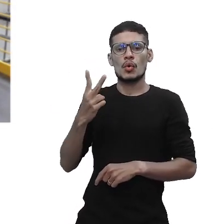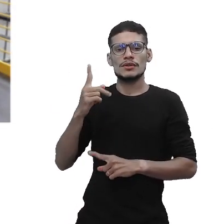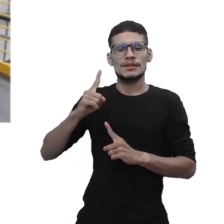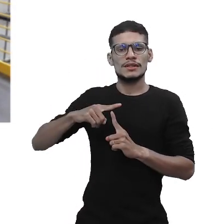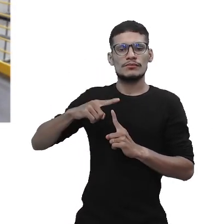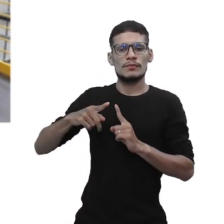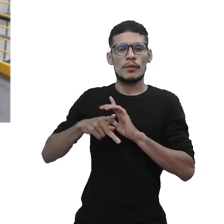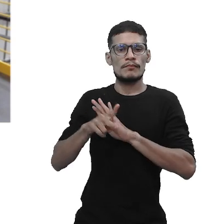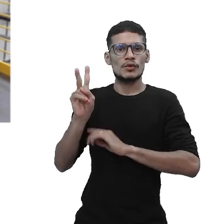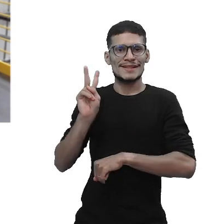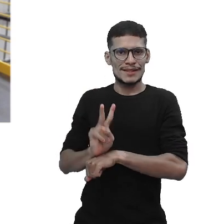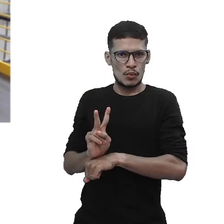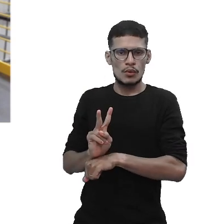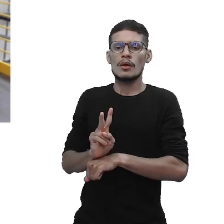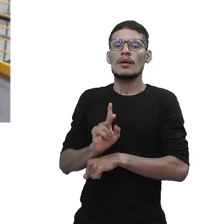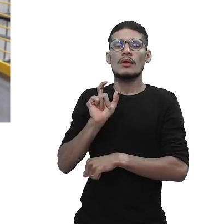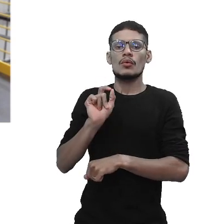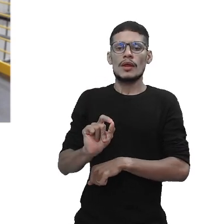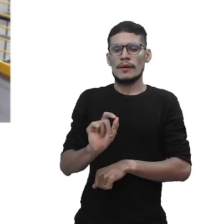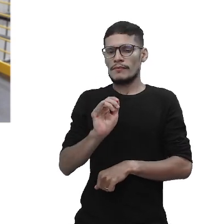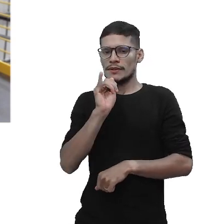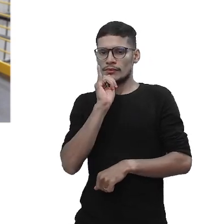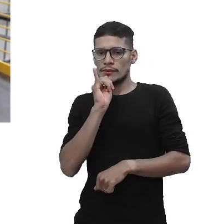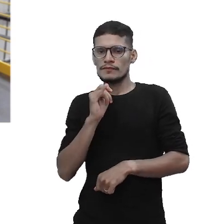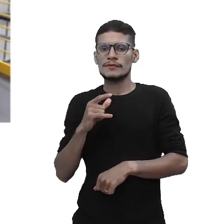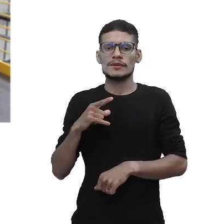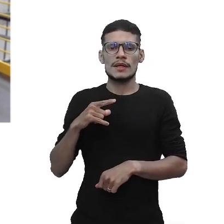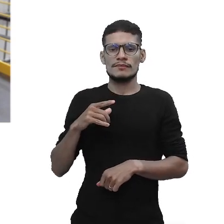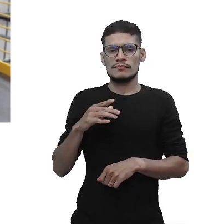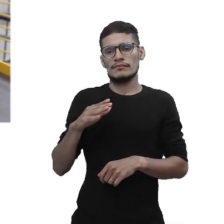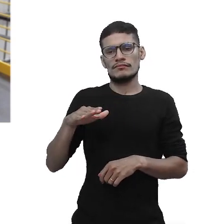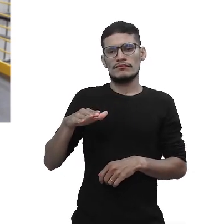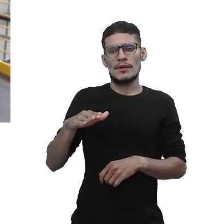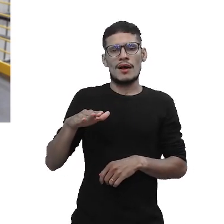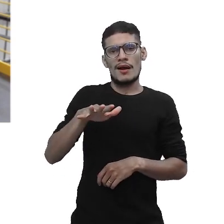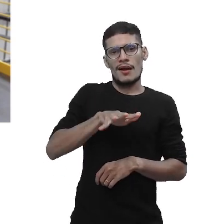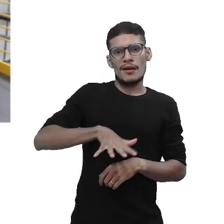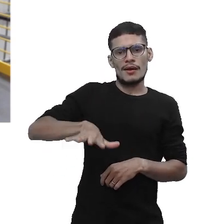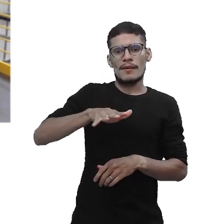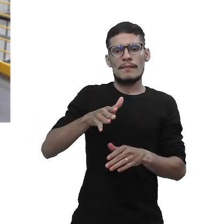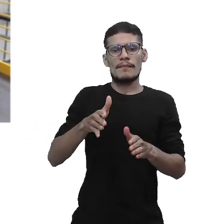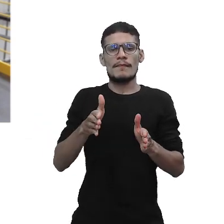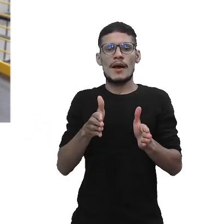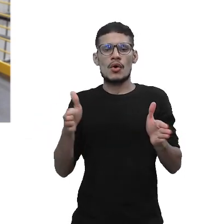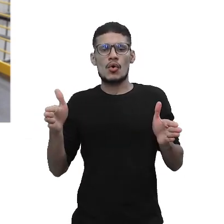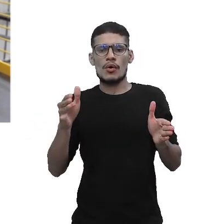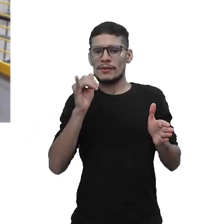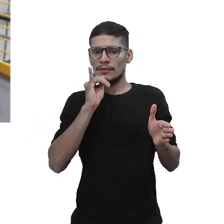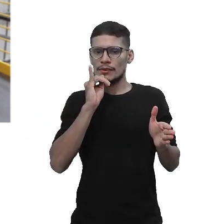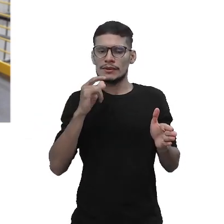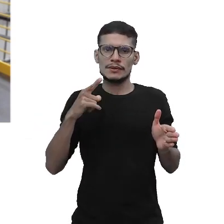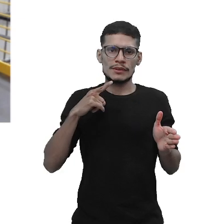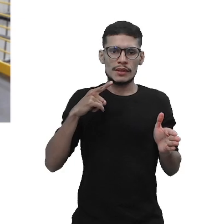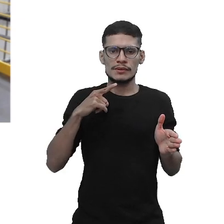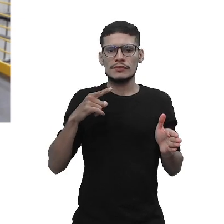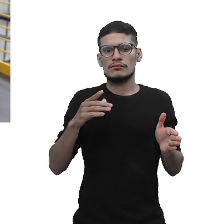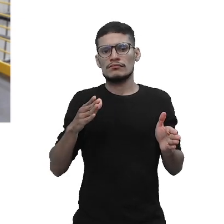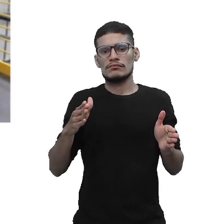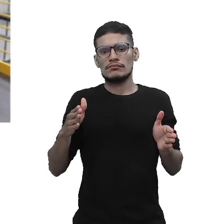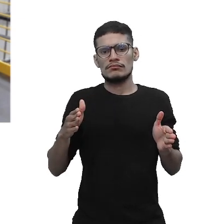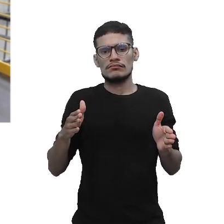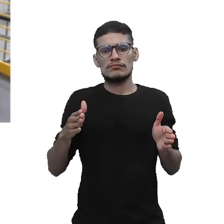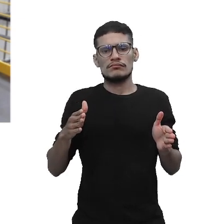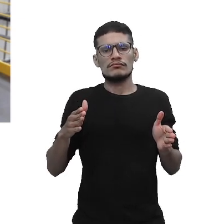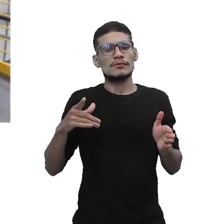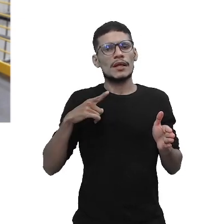proteção. Essa proteção onde eu vou ter um espaçamento maior, né, entre essas barras horizontais, né, eu vou começar tendo